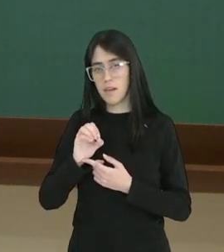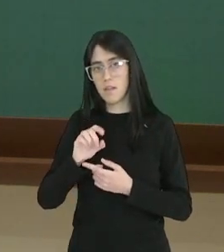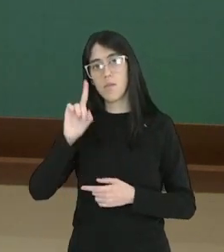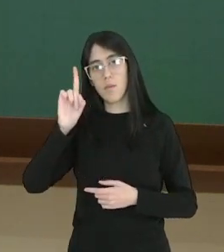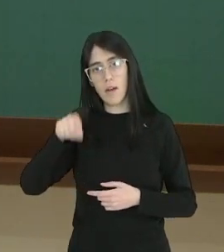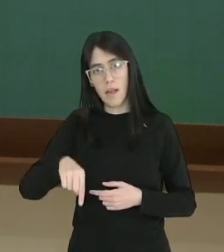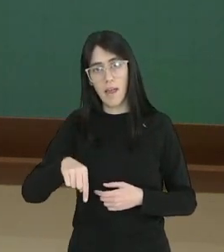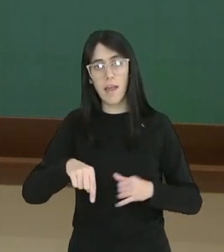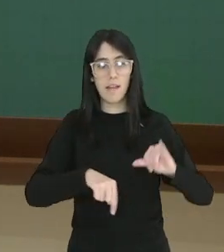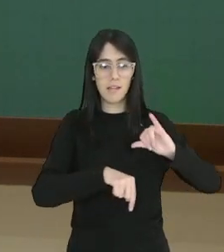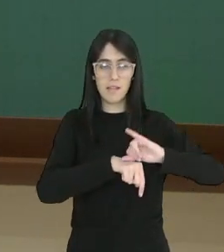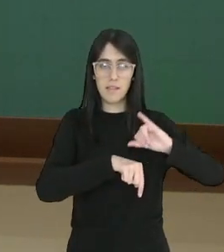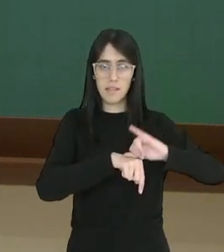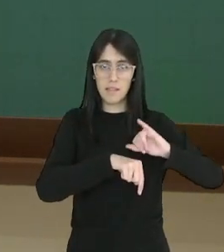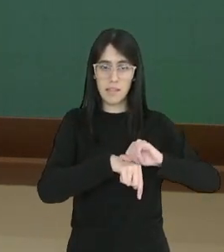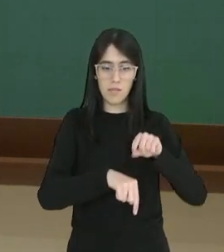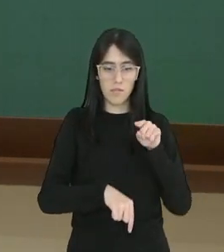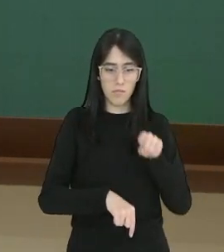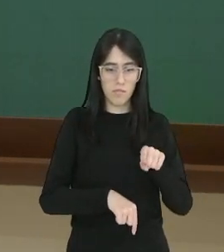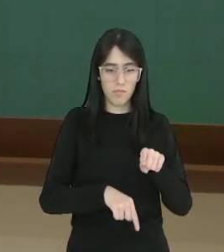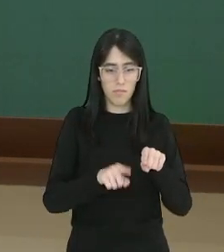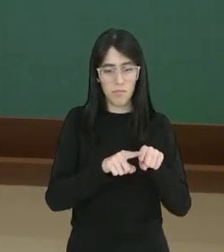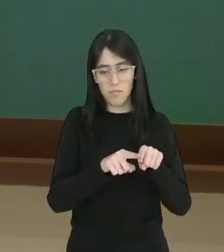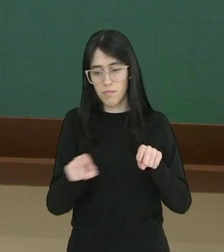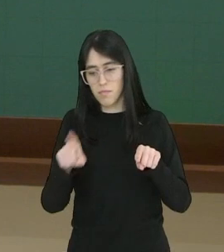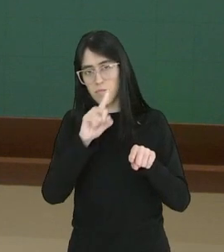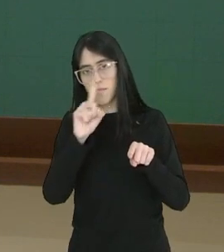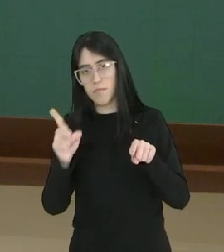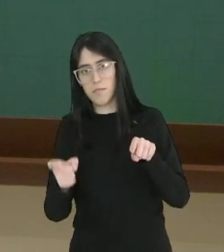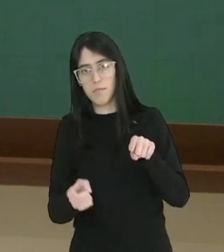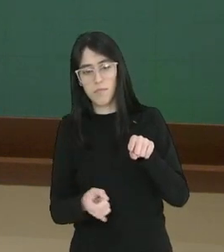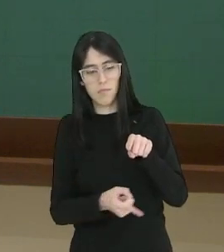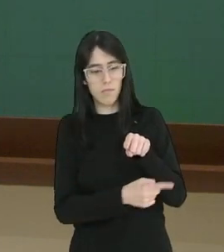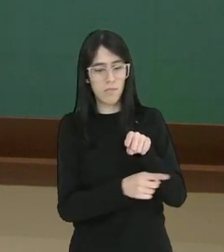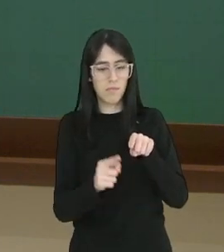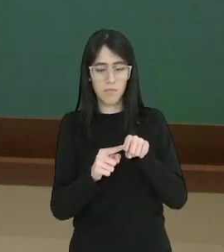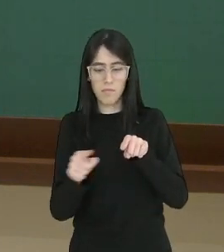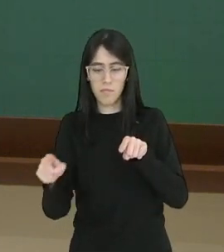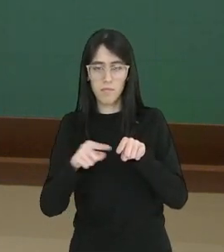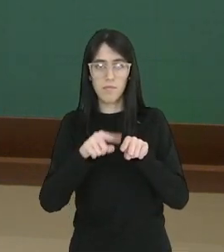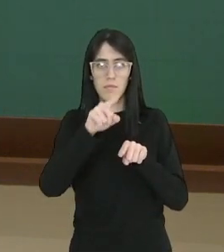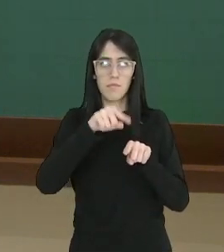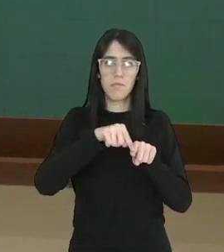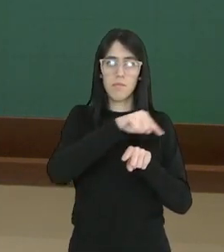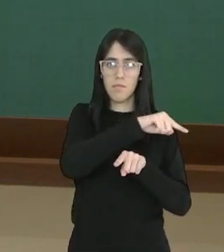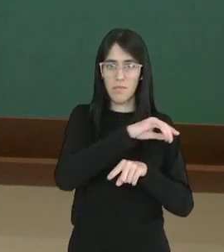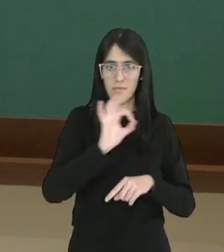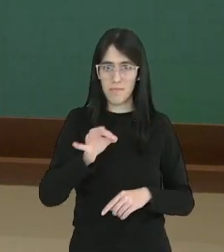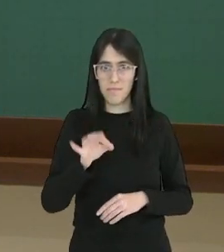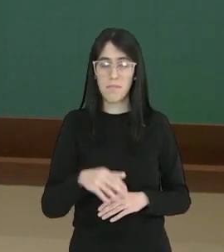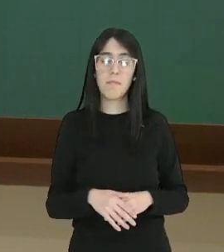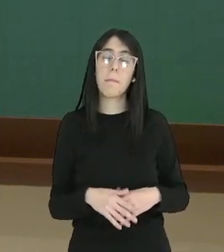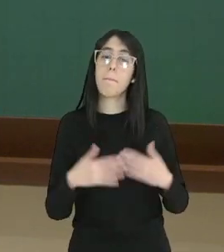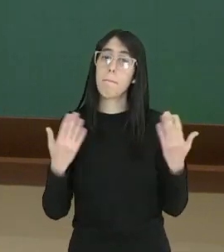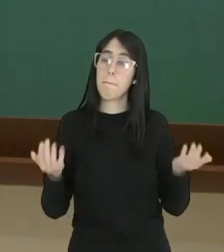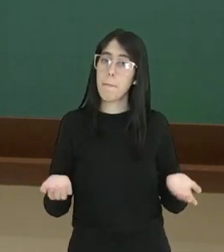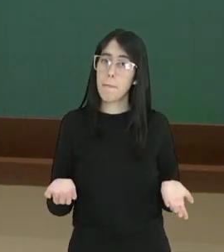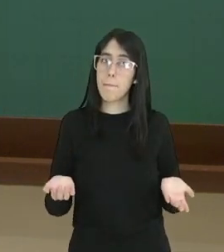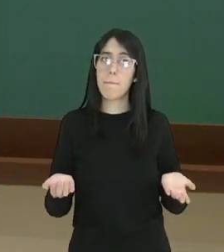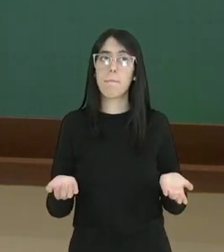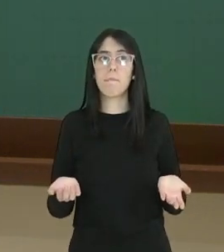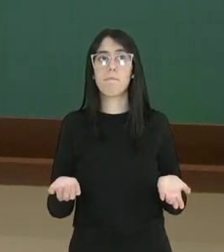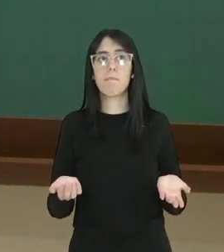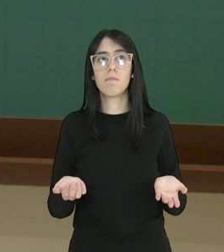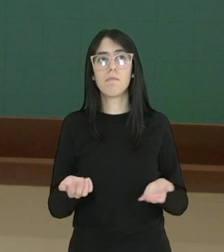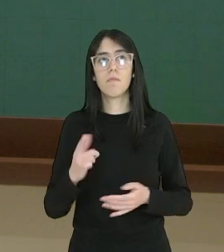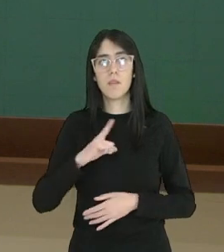distância do ponto central até qualquer ponto da extremidade da circunferência. Então, CE é